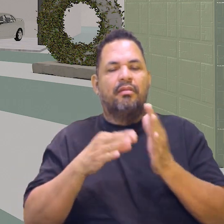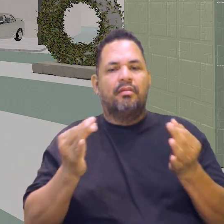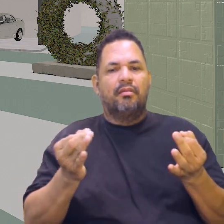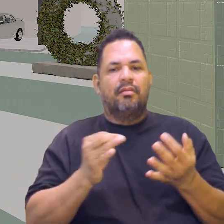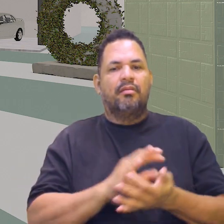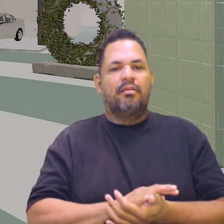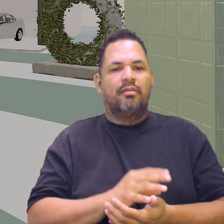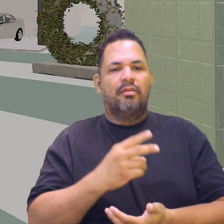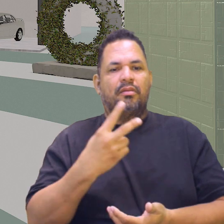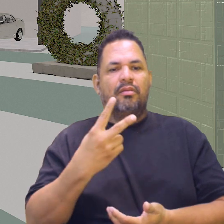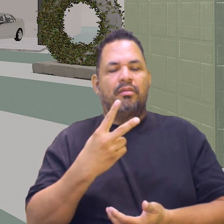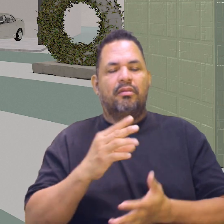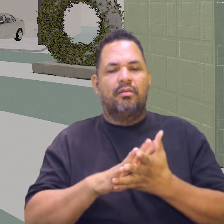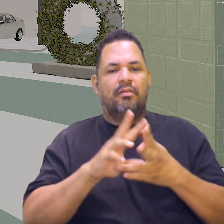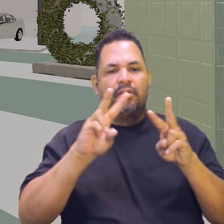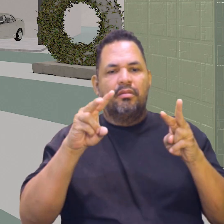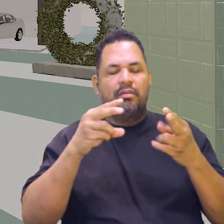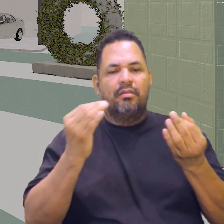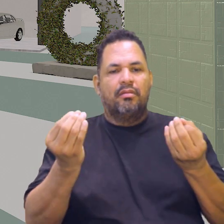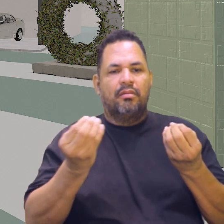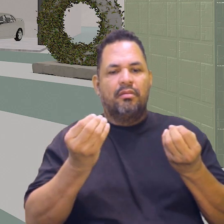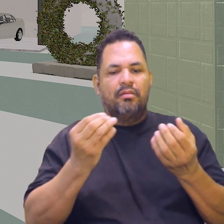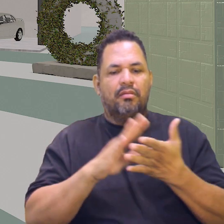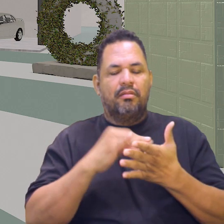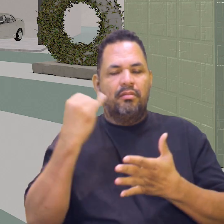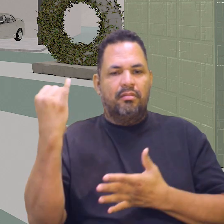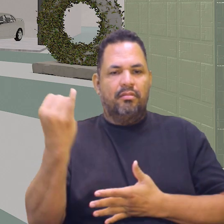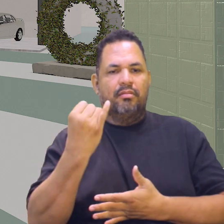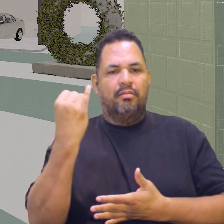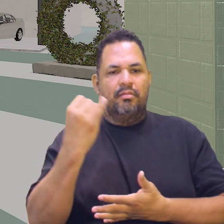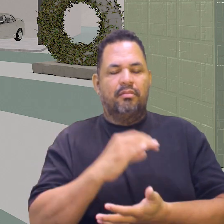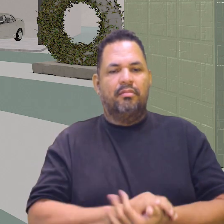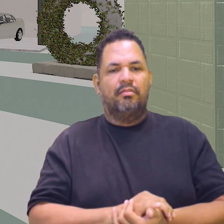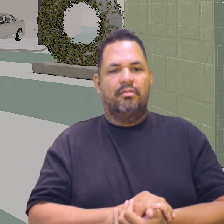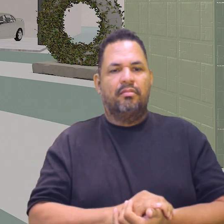pegada da aula, 2 tópicos, 2 assuntos, mas que valem